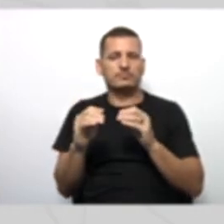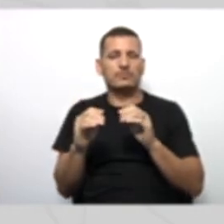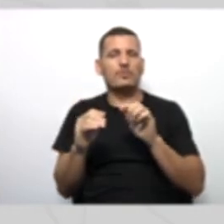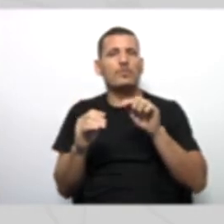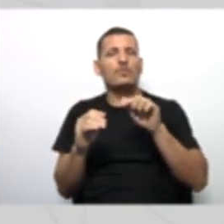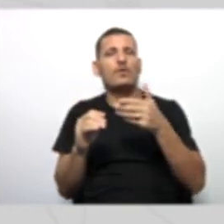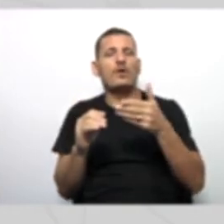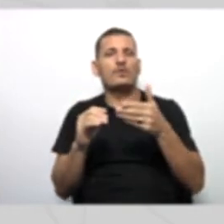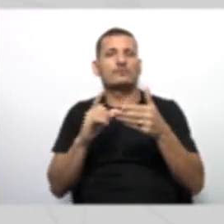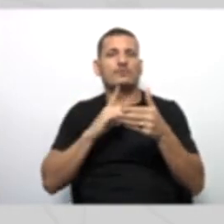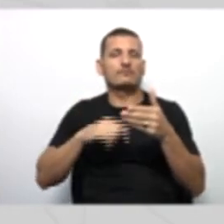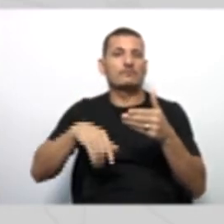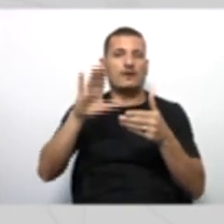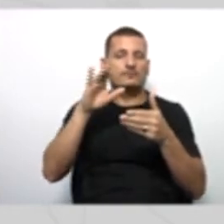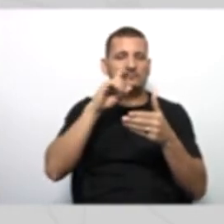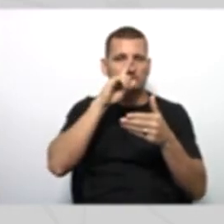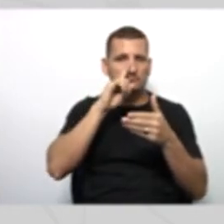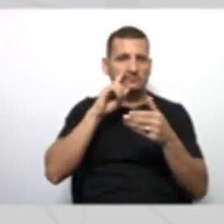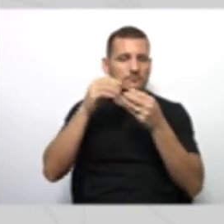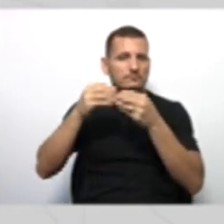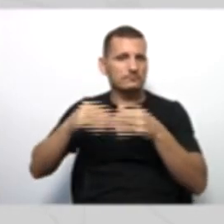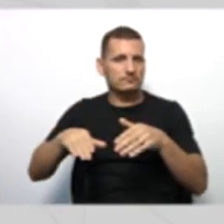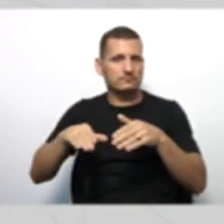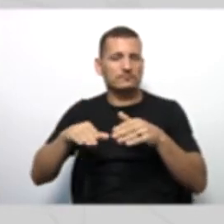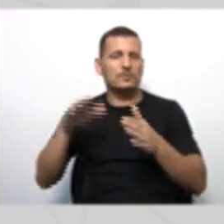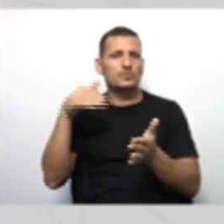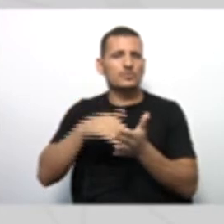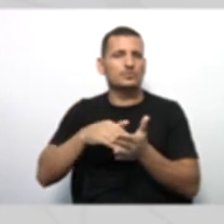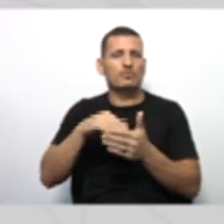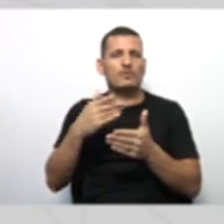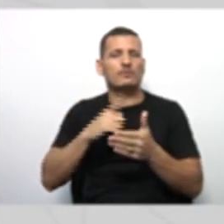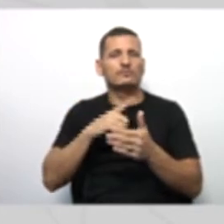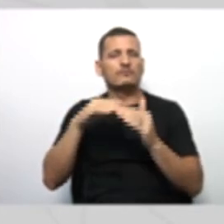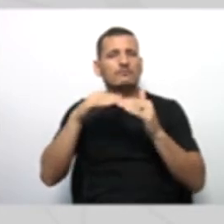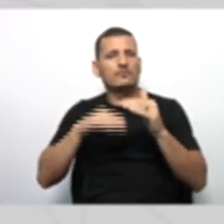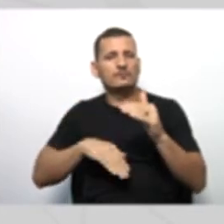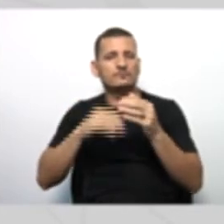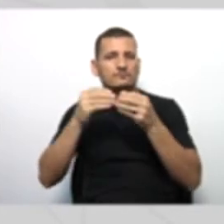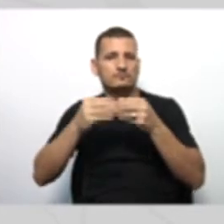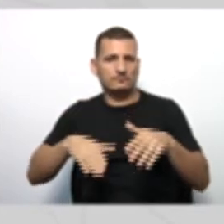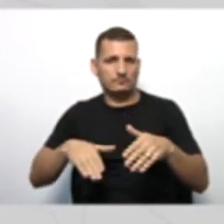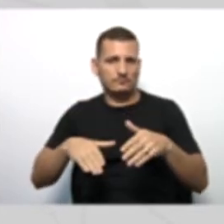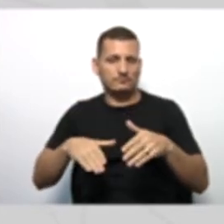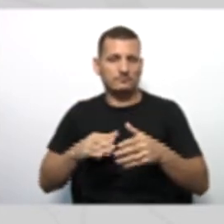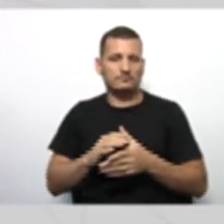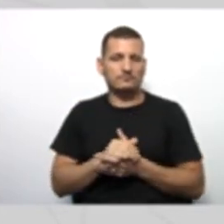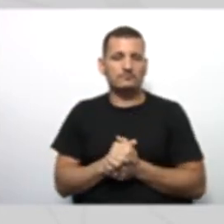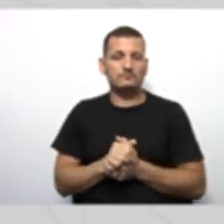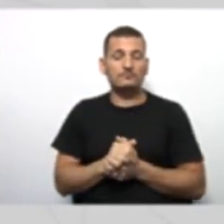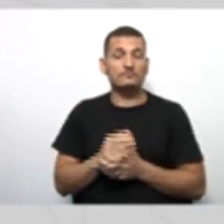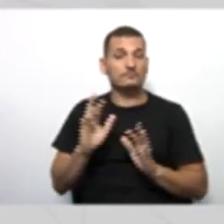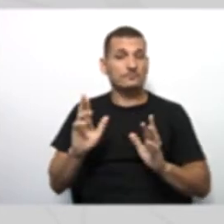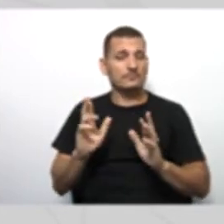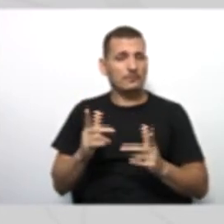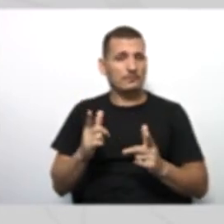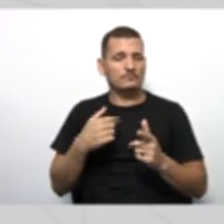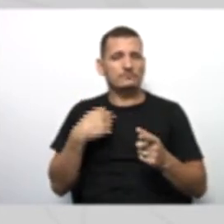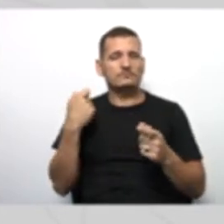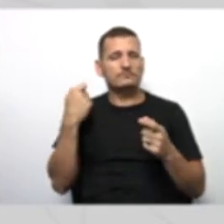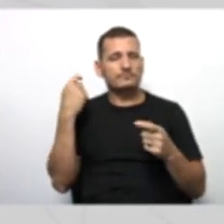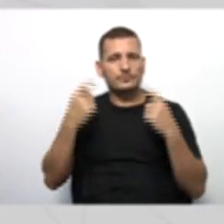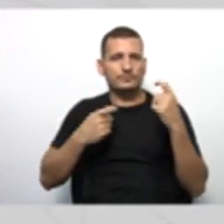seja, todos os riscos são postos na tabela de registro, aquela que a gente acabou de ver, priorizando do que possui